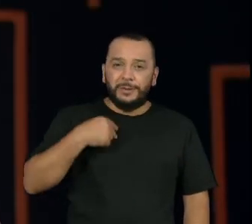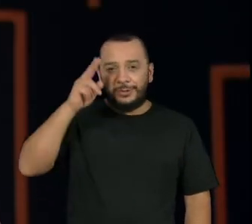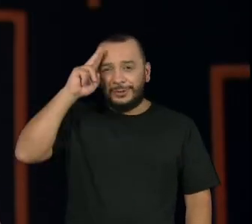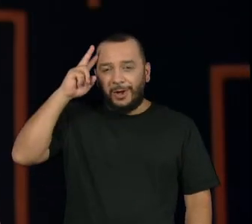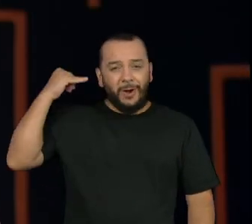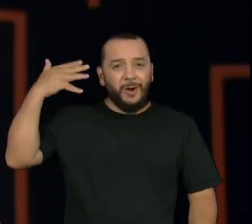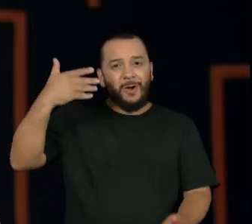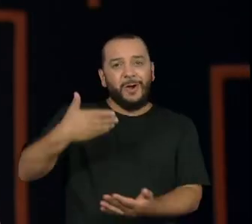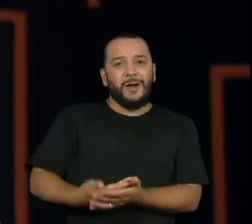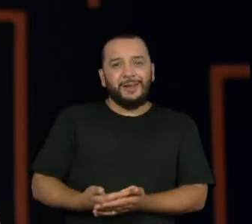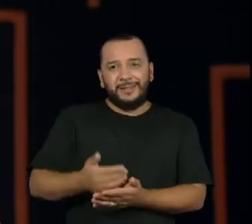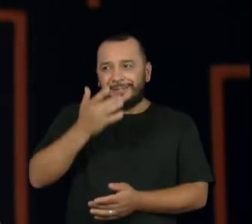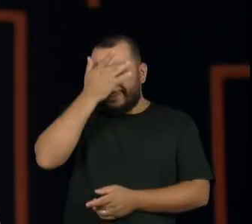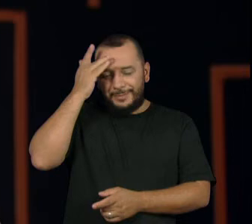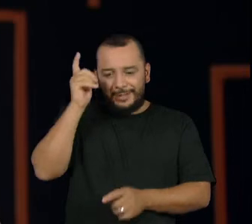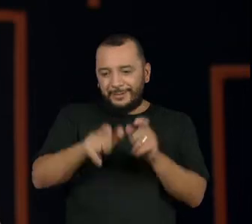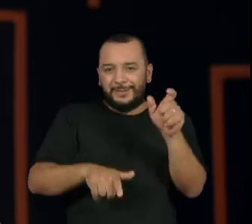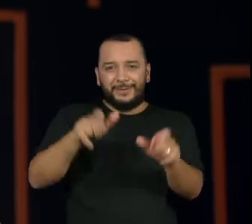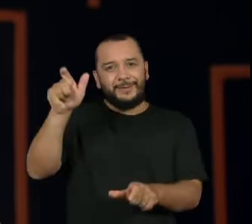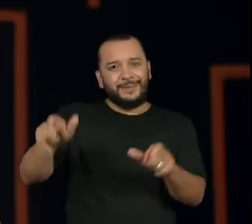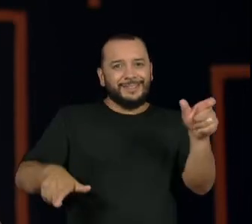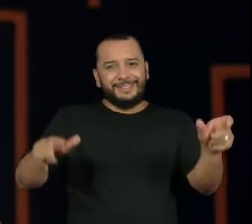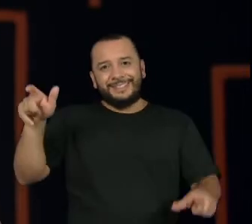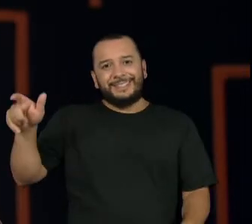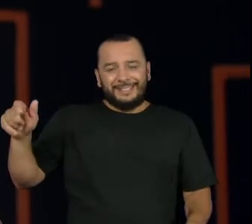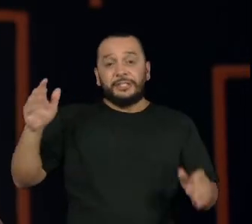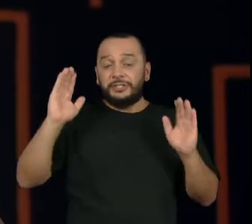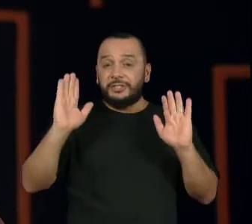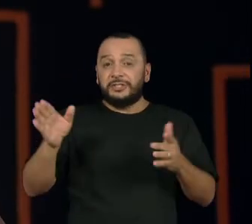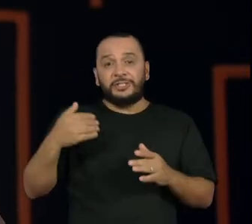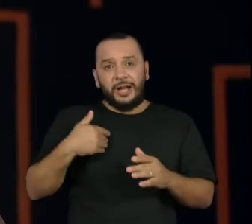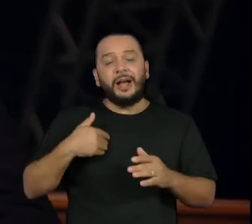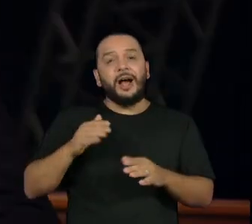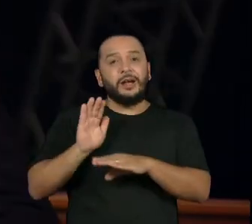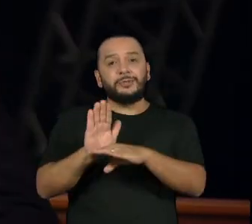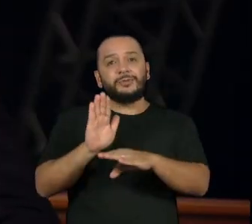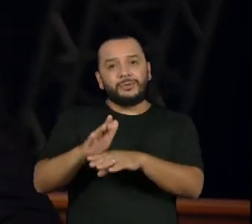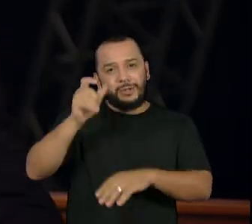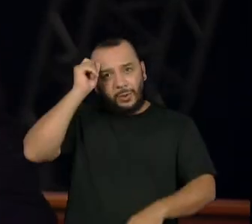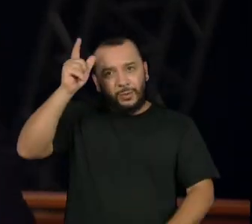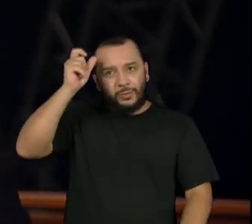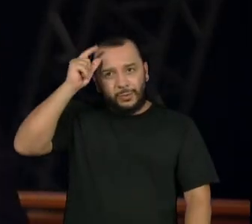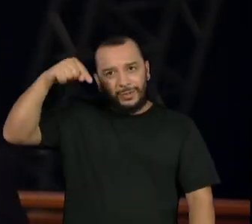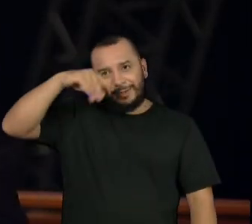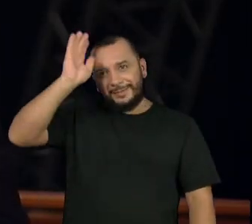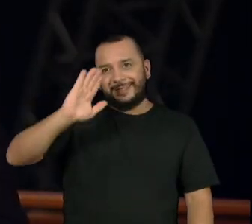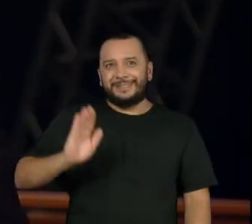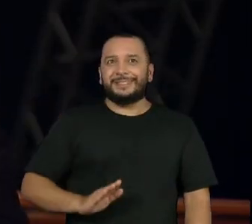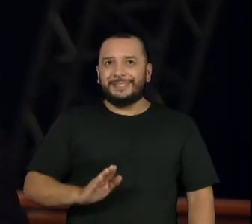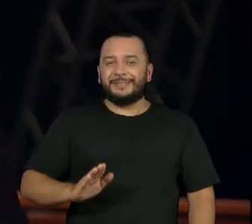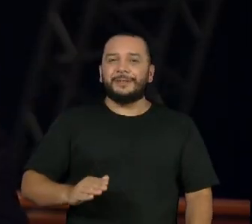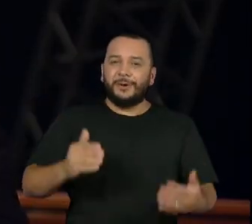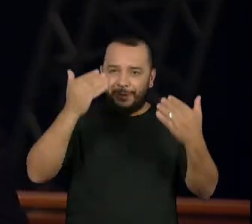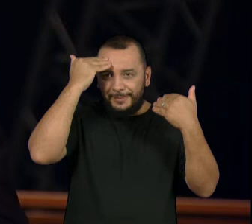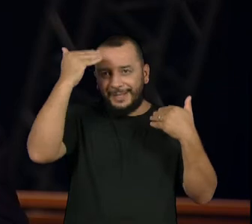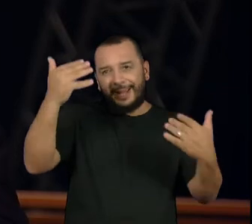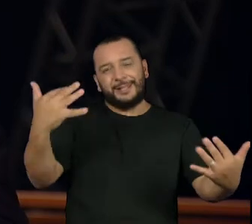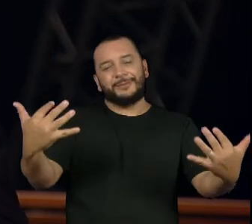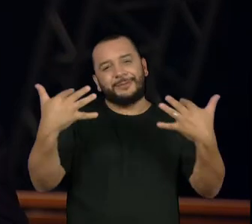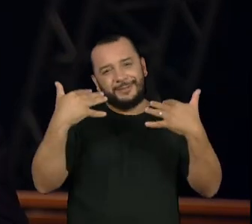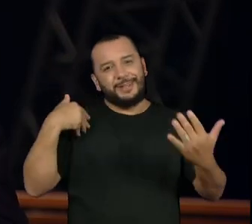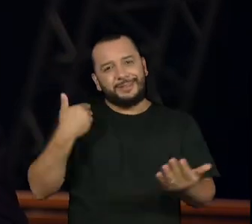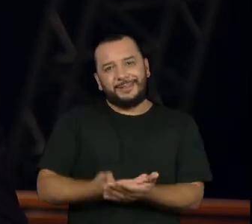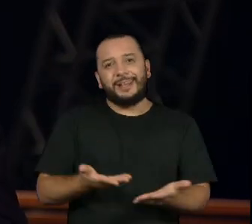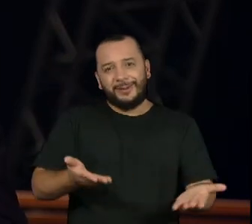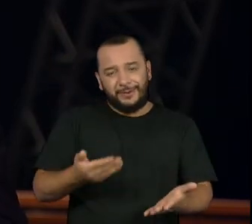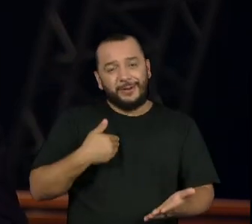vida e de carreira desses artistas que constroem a cultura do nosso país. Sem dúvida nenhuma. Obrigado por terem ficado conosco